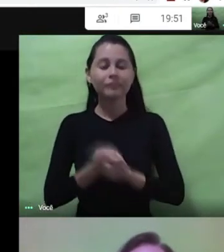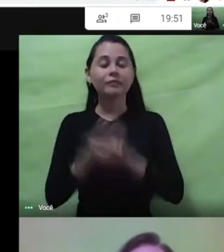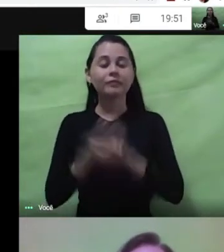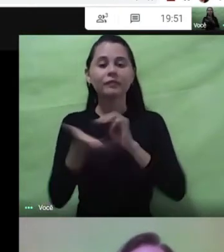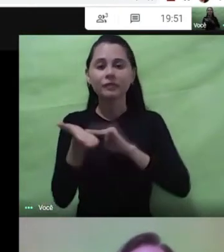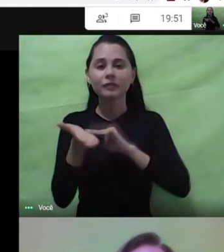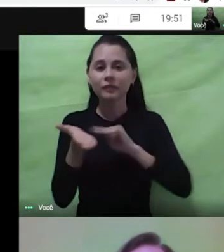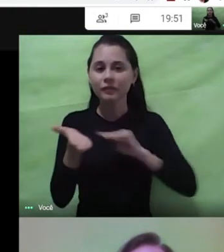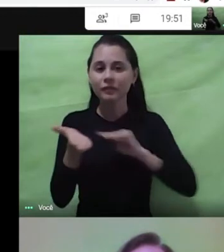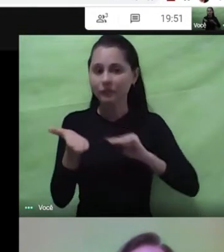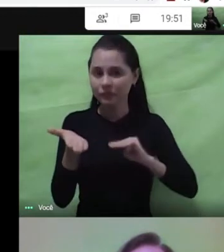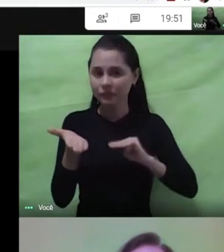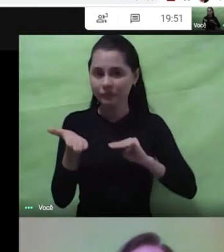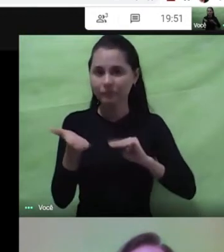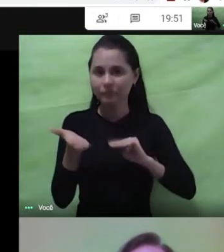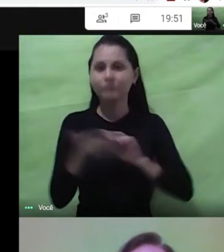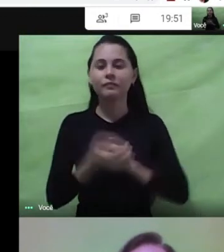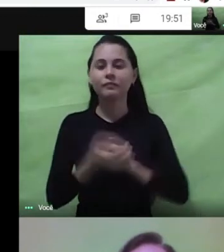Metodologia.